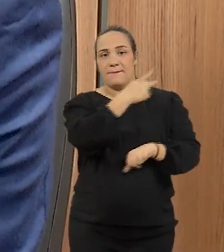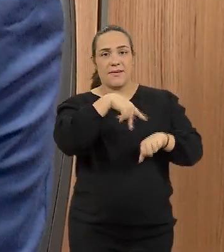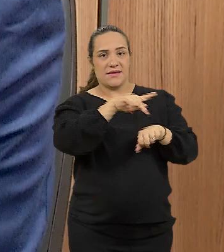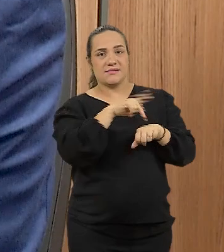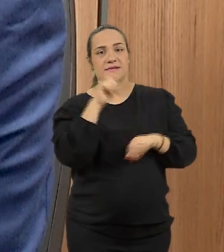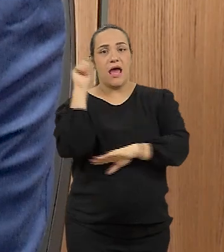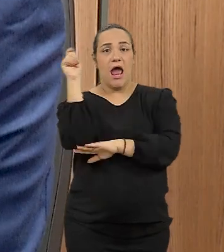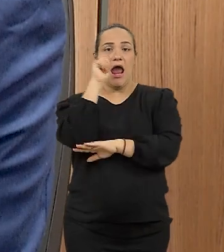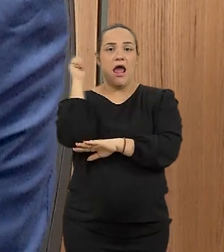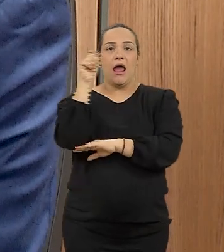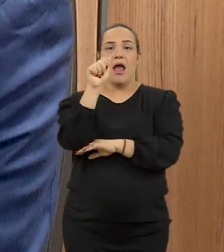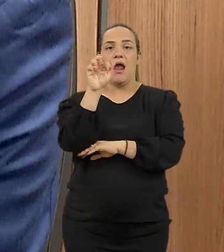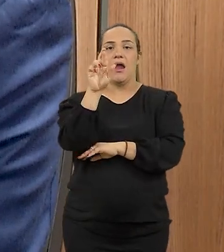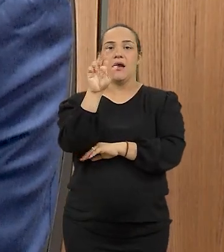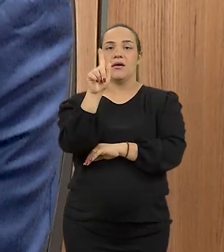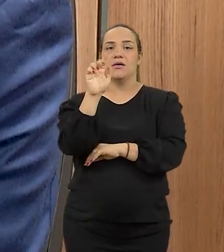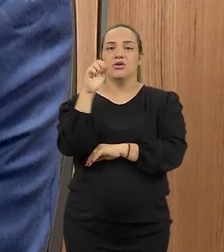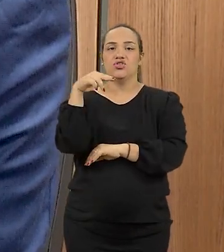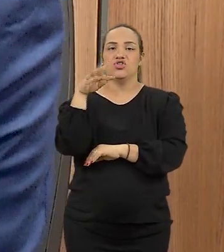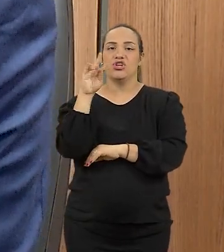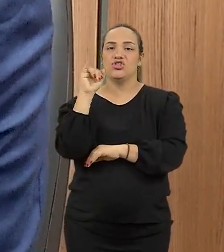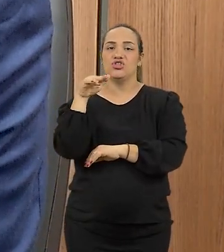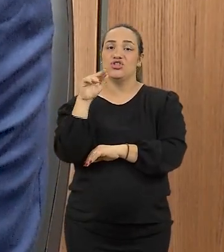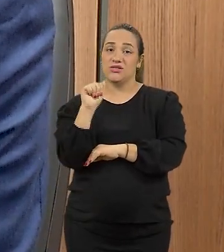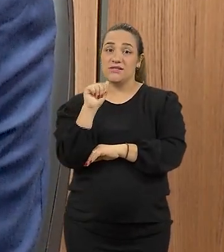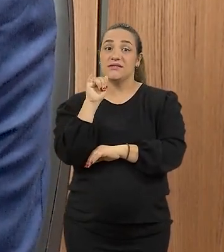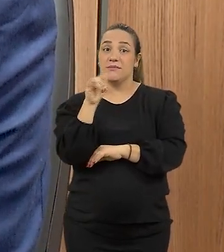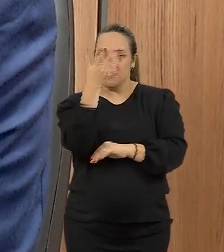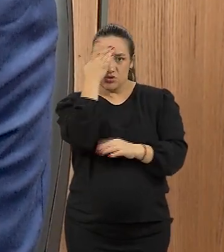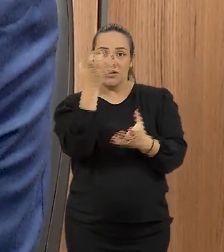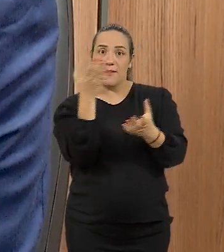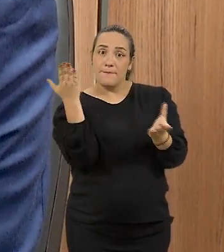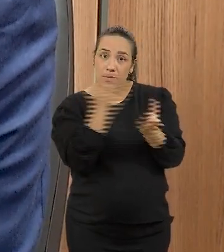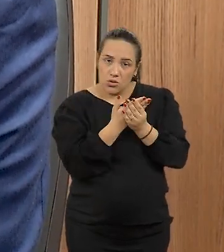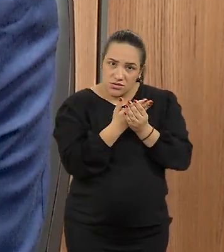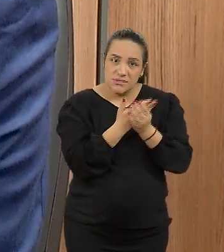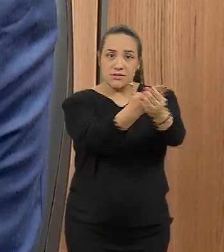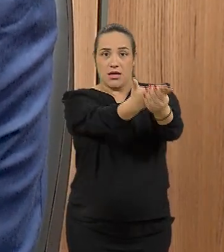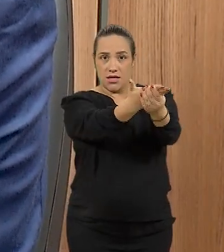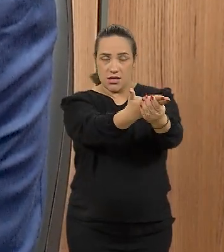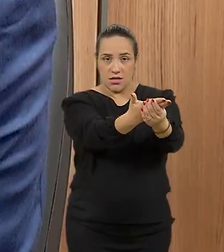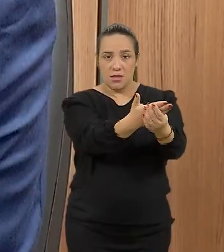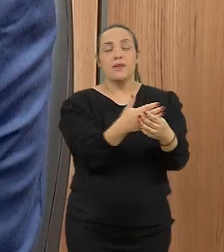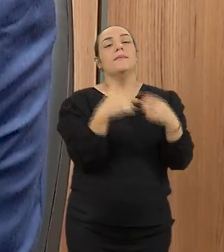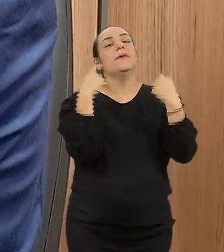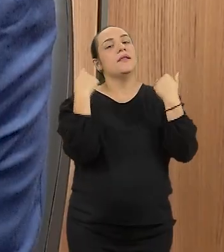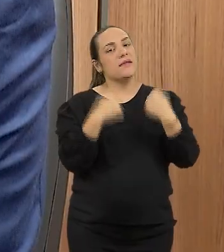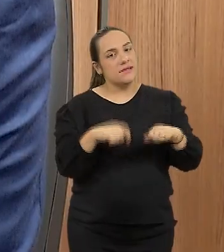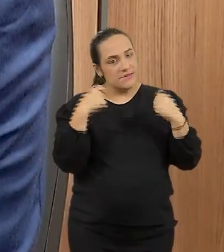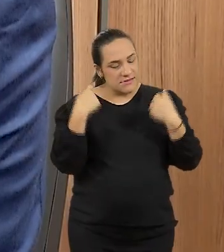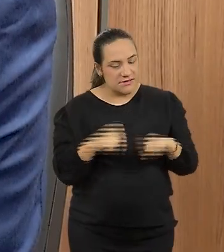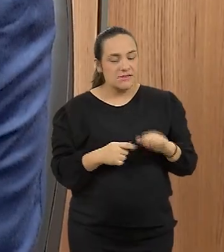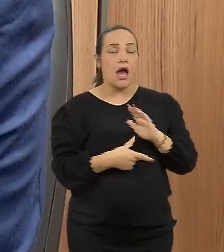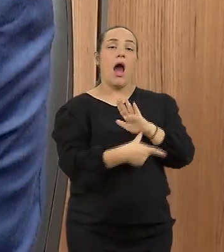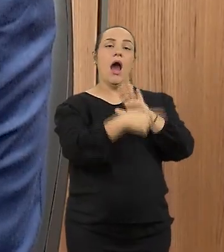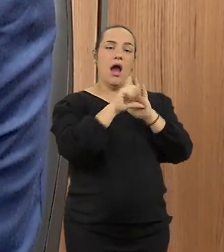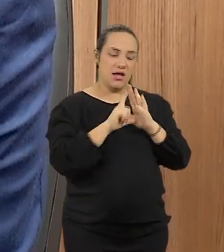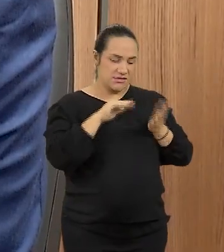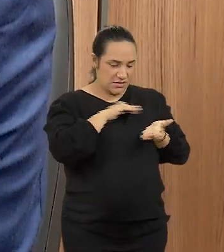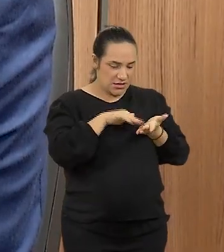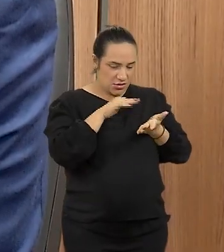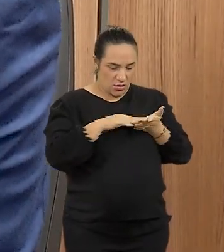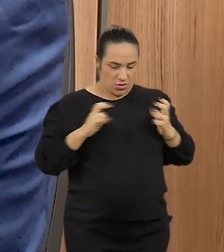uma experiência que a pessoa, para ajuizar a demanda, teria que passar por um escritório de mediação